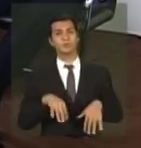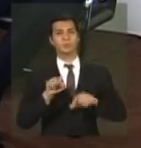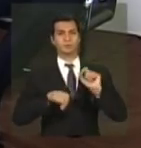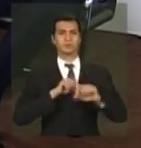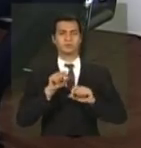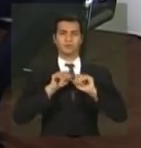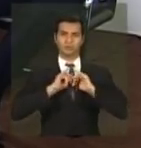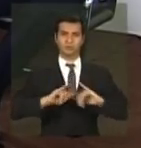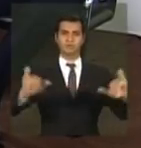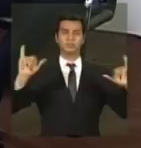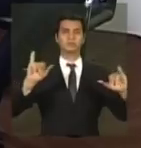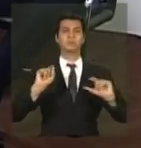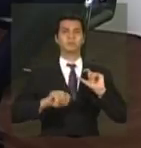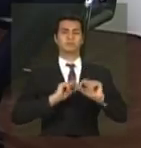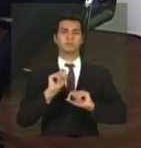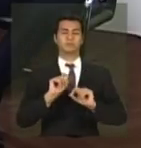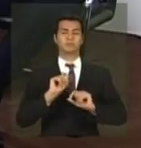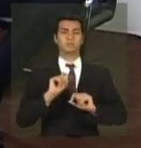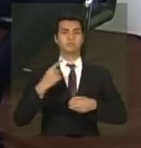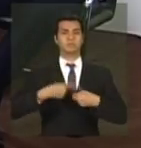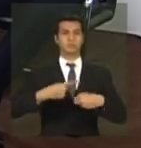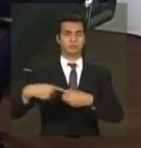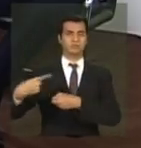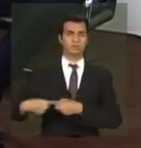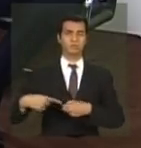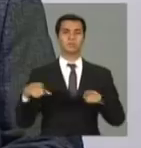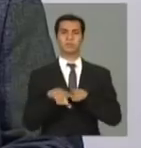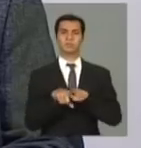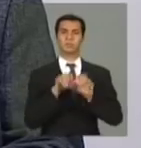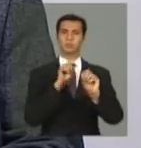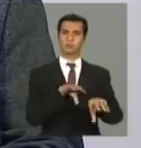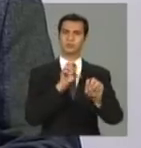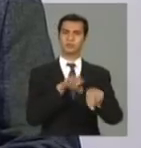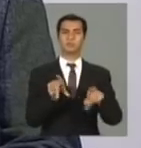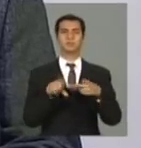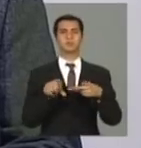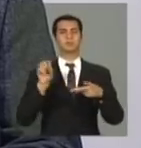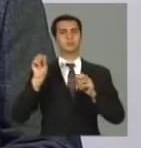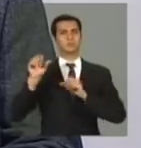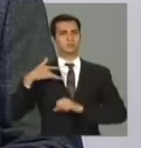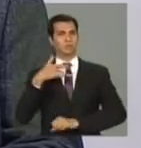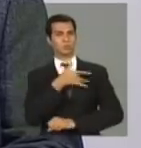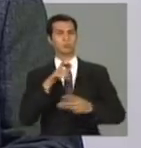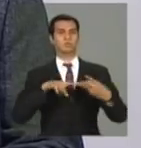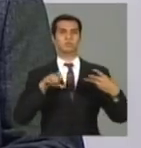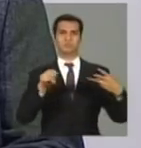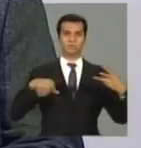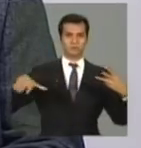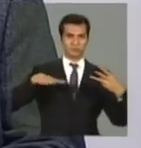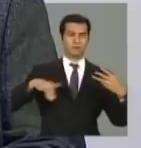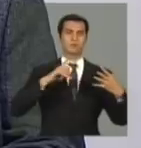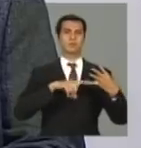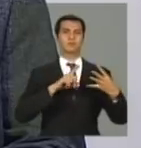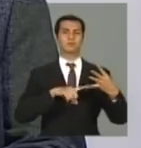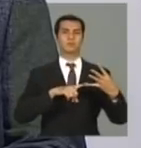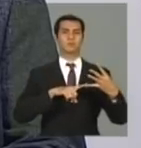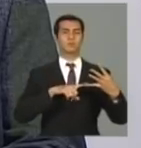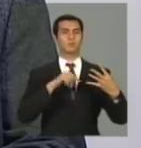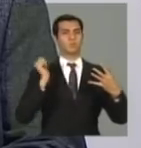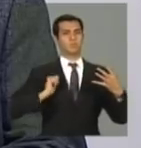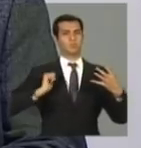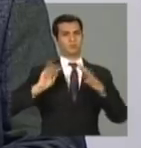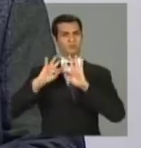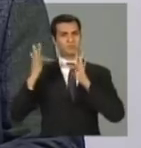importante que as gestões municipais, aí, a área de educação, de saúde, a área da assistência, a gestão do Bolsa, sentem no